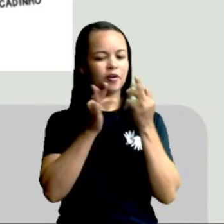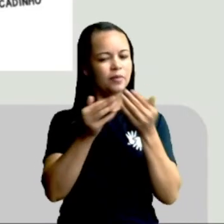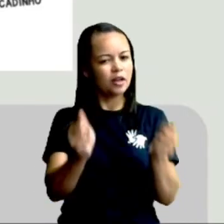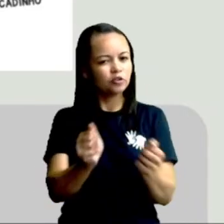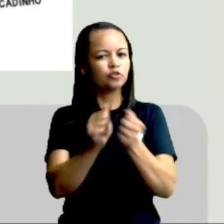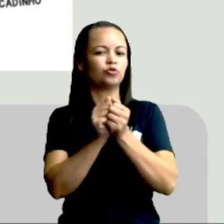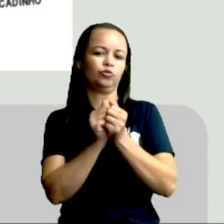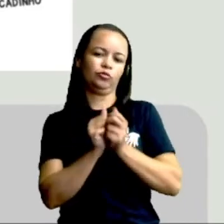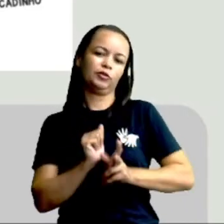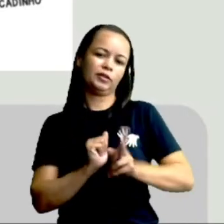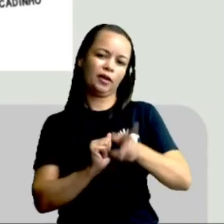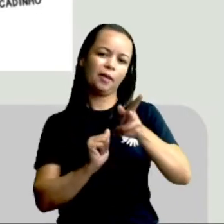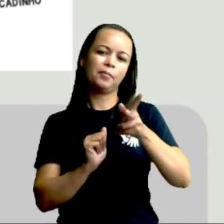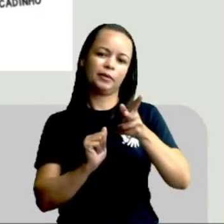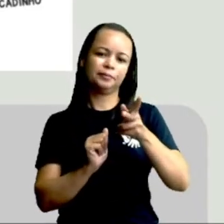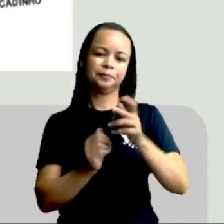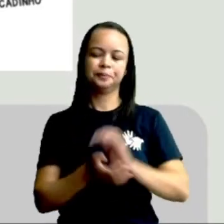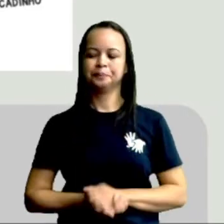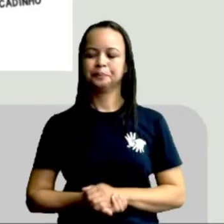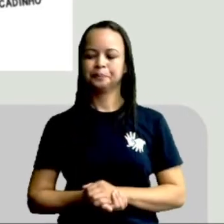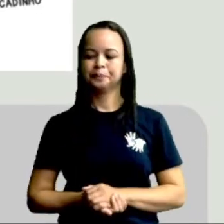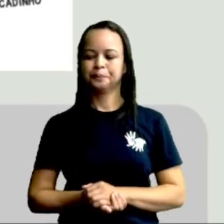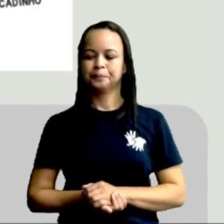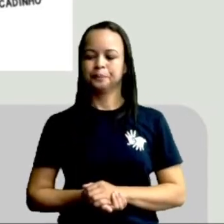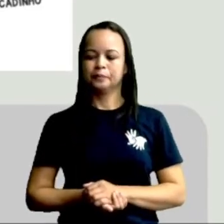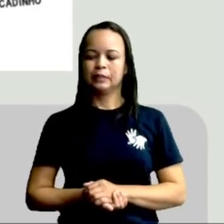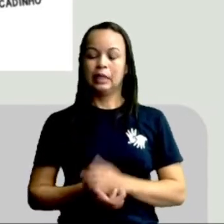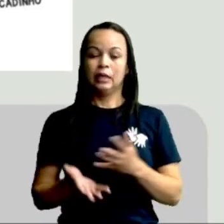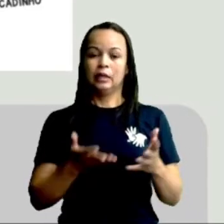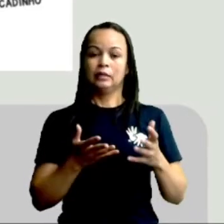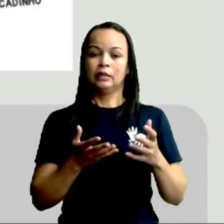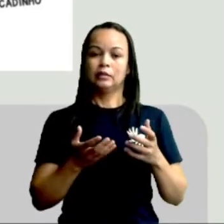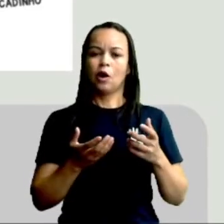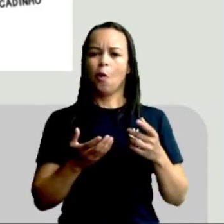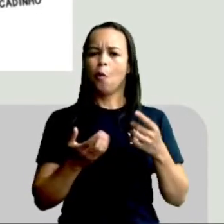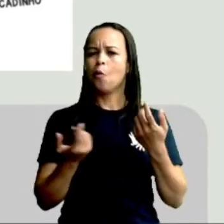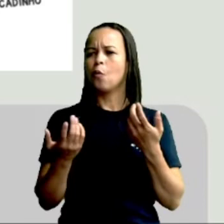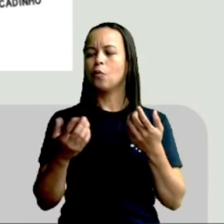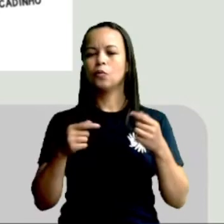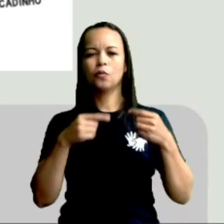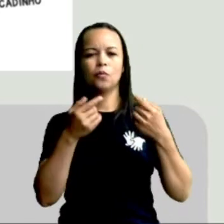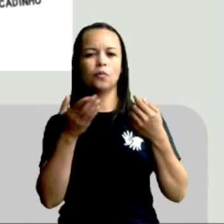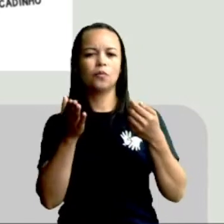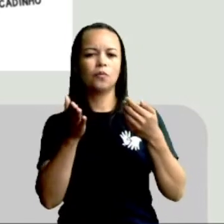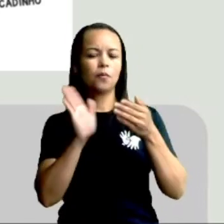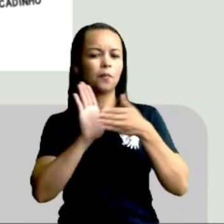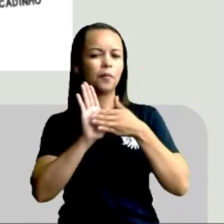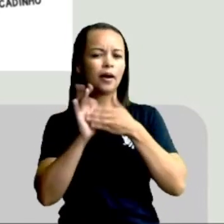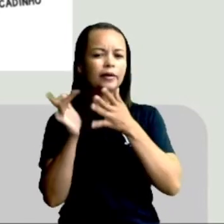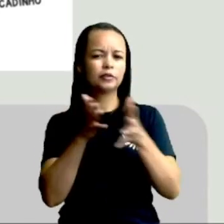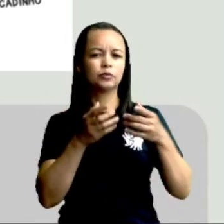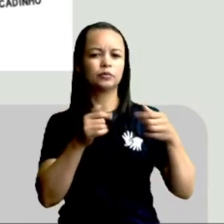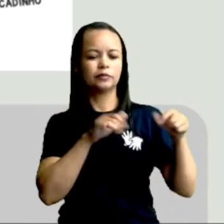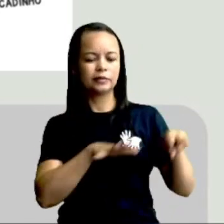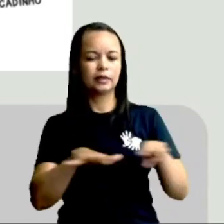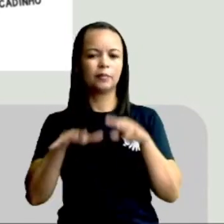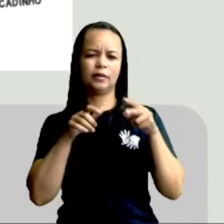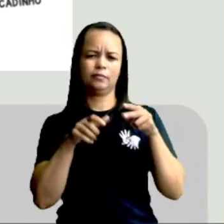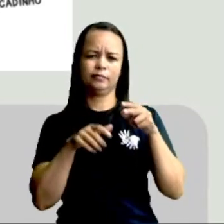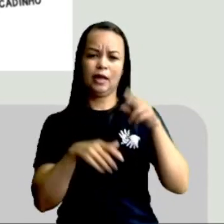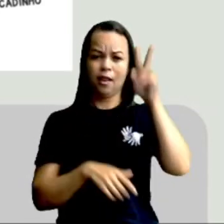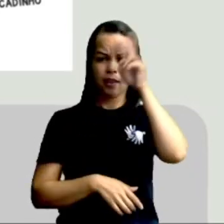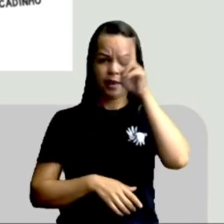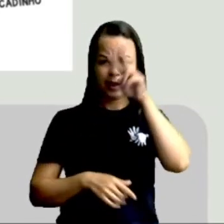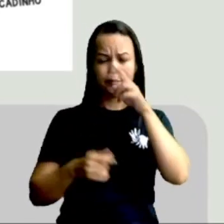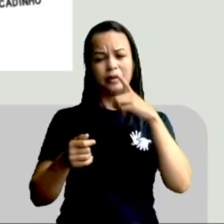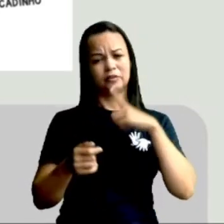nós. E aí, elaboramos um plano semanal. Lembra, gente, que a gente já deu uma aula sobre isso, sobre a rotina